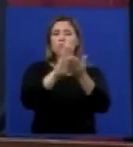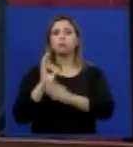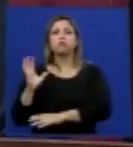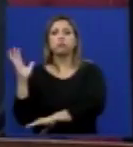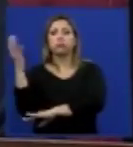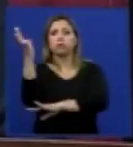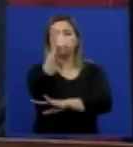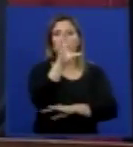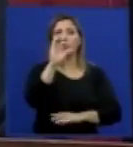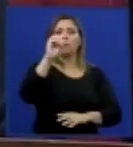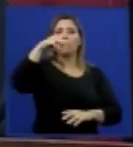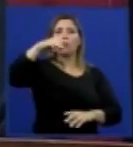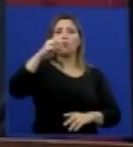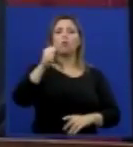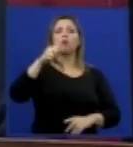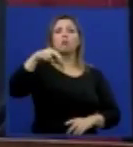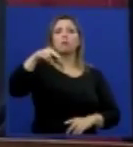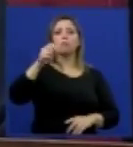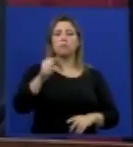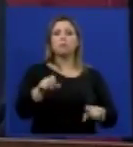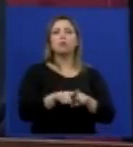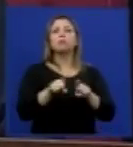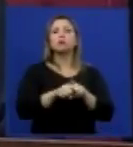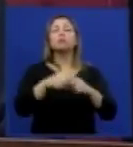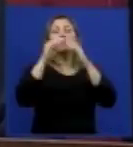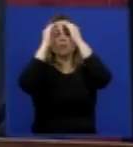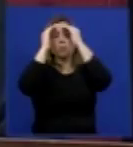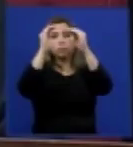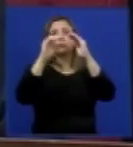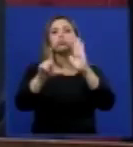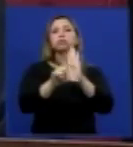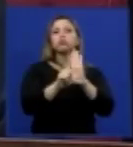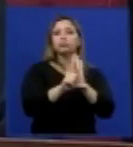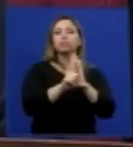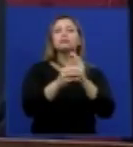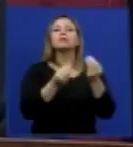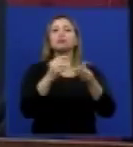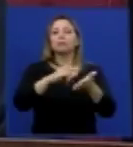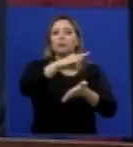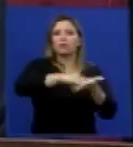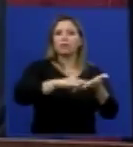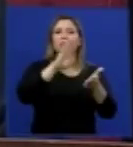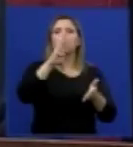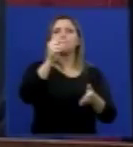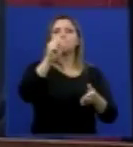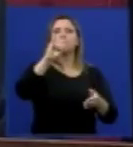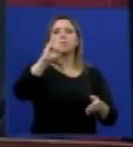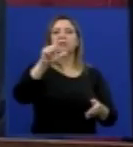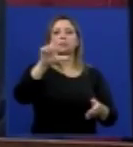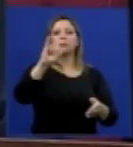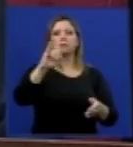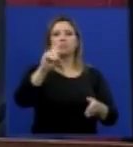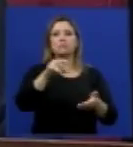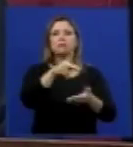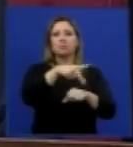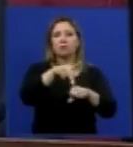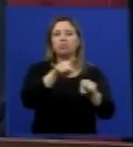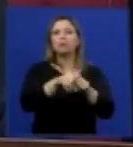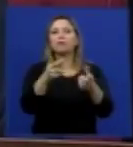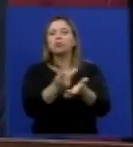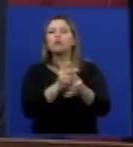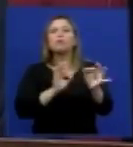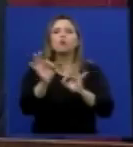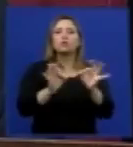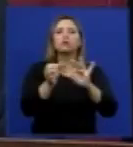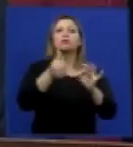Ambiente, o CONAMA, com base nos princípios adotados na Convenção da Basileia, editou a Resolução CONAMA número 23,